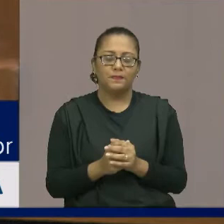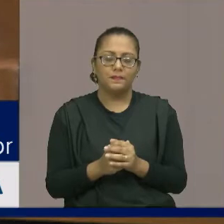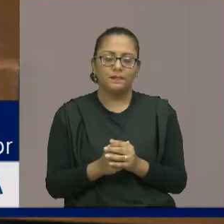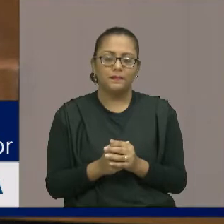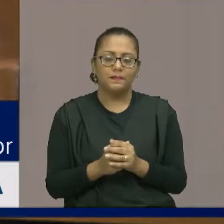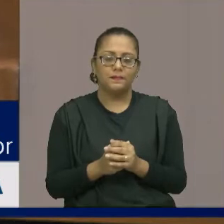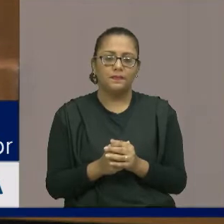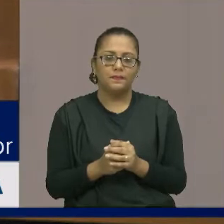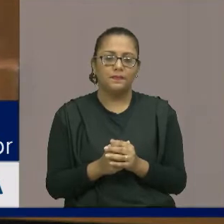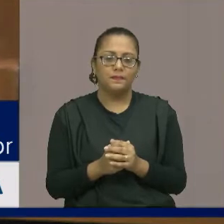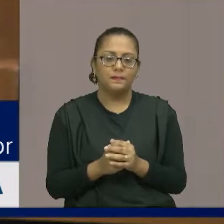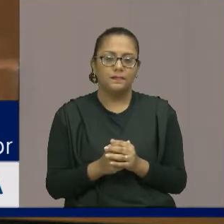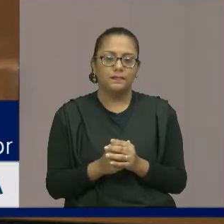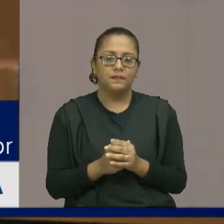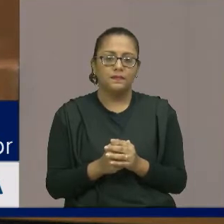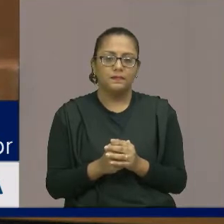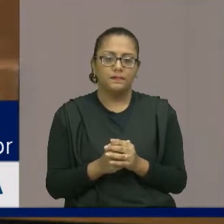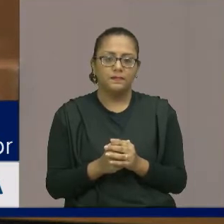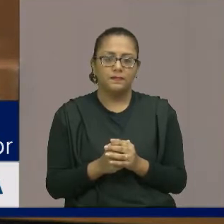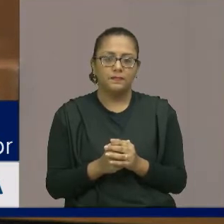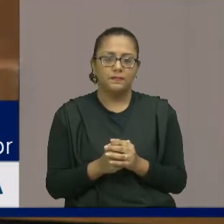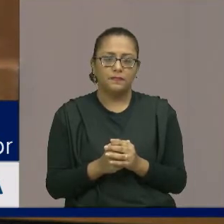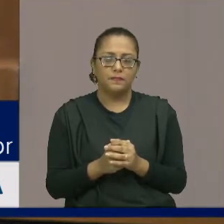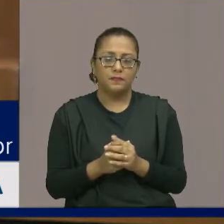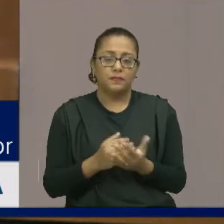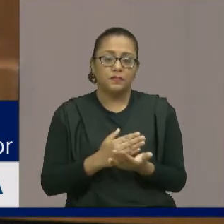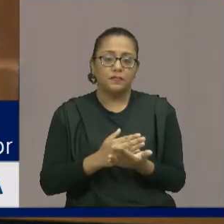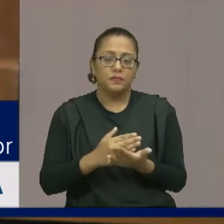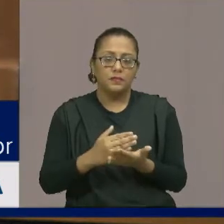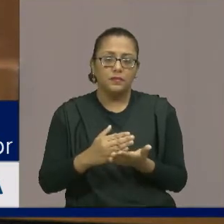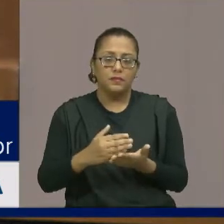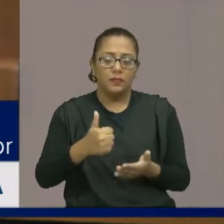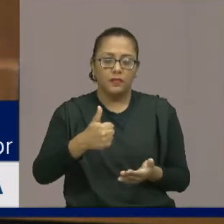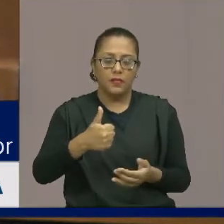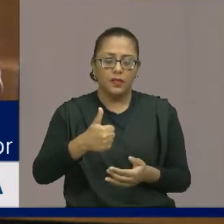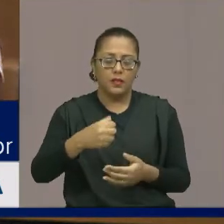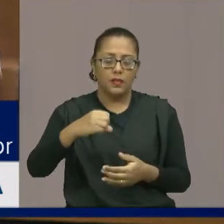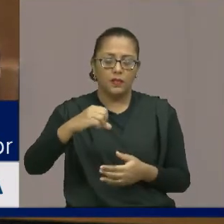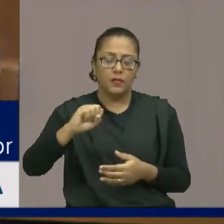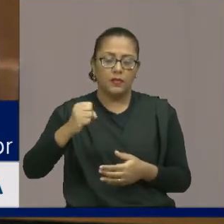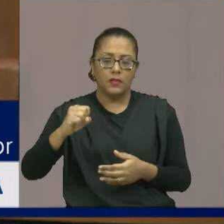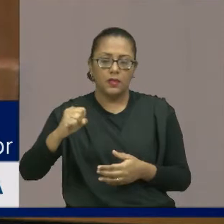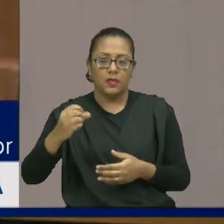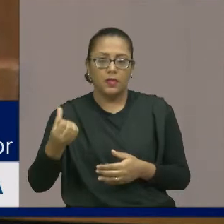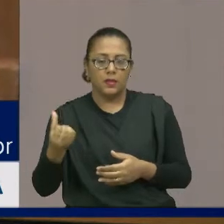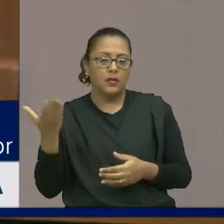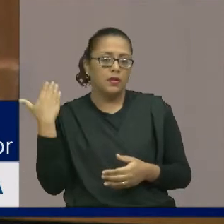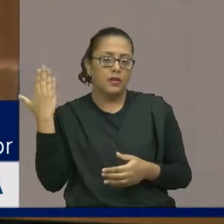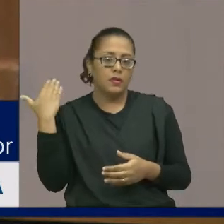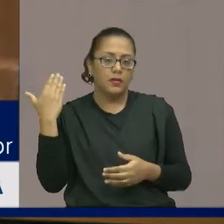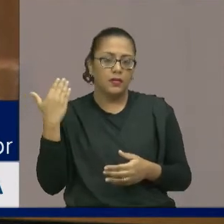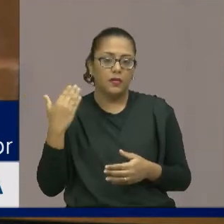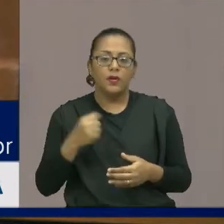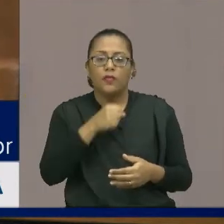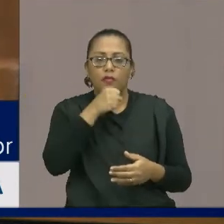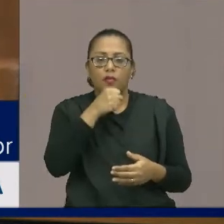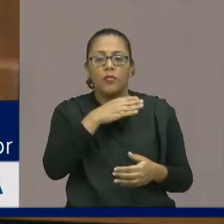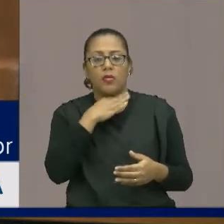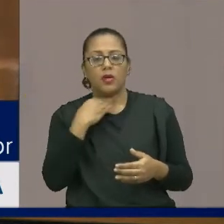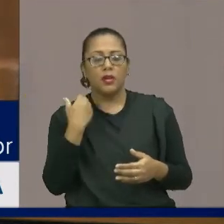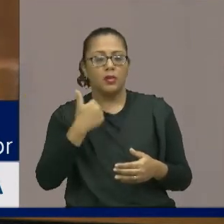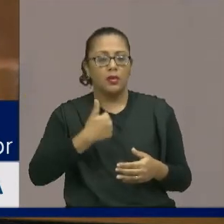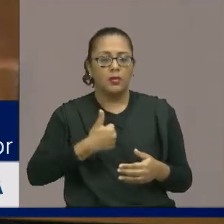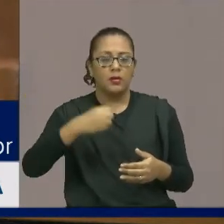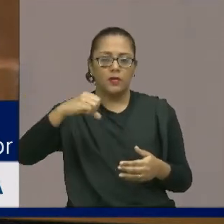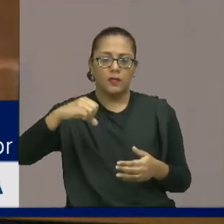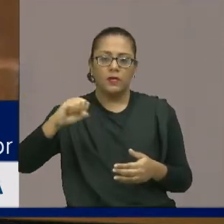É. Isso a academia fundou em 86, ela faleceu em 87. E se você entrar